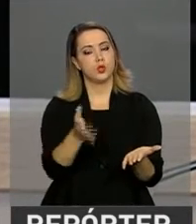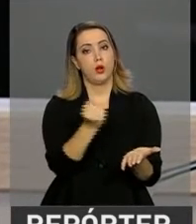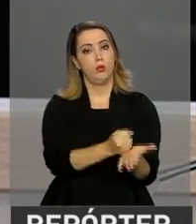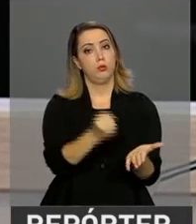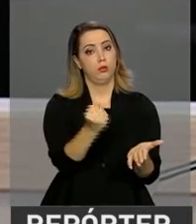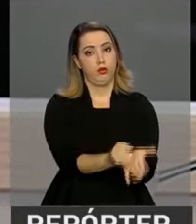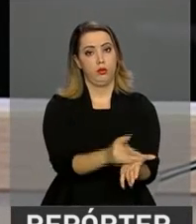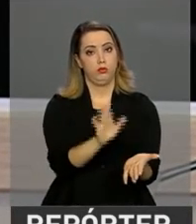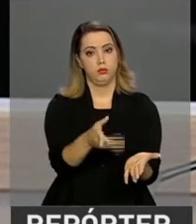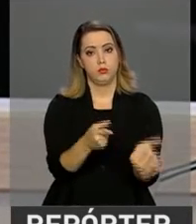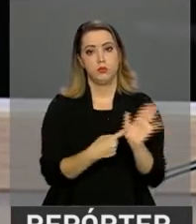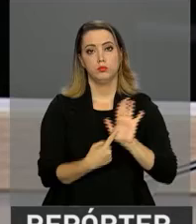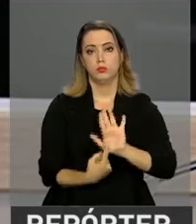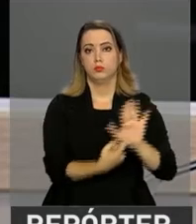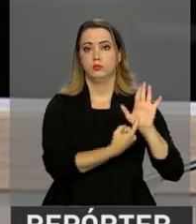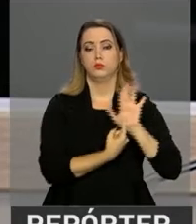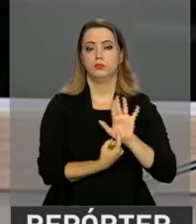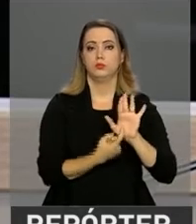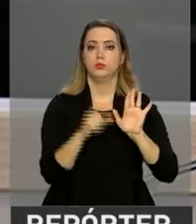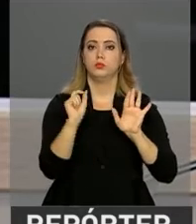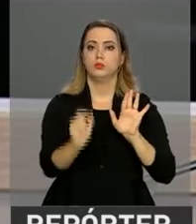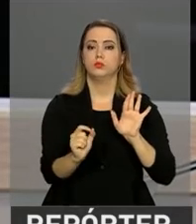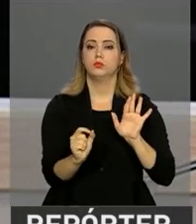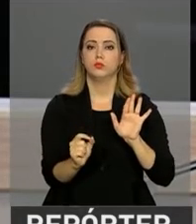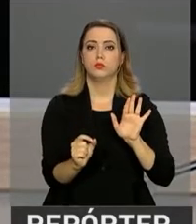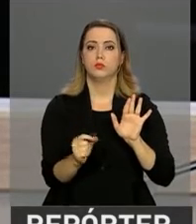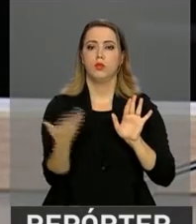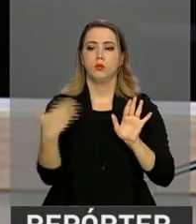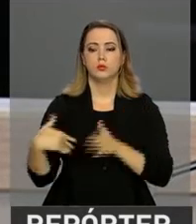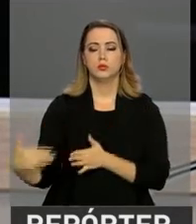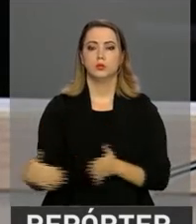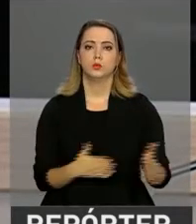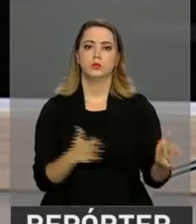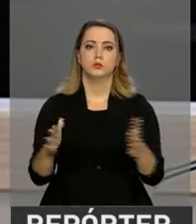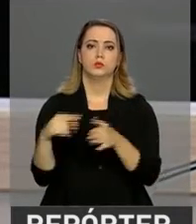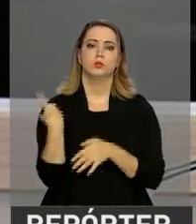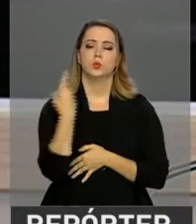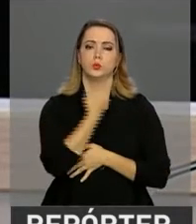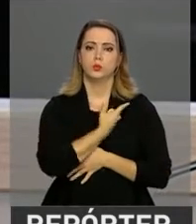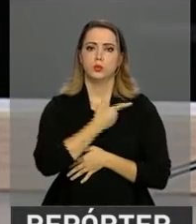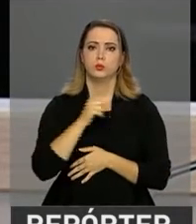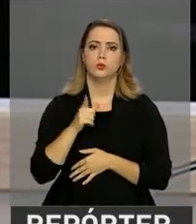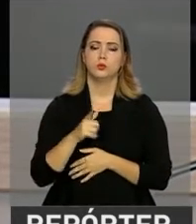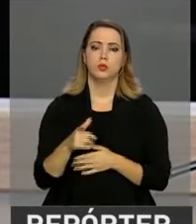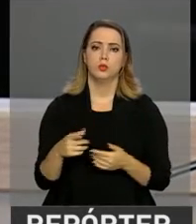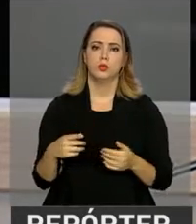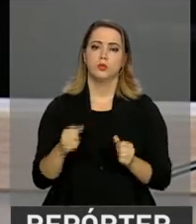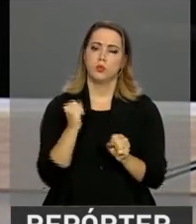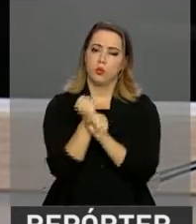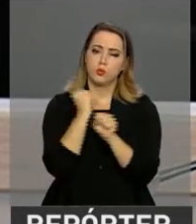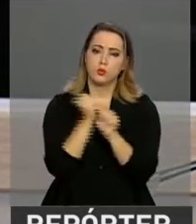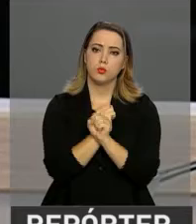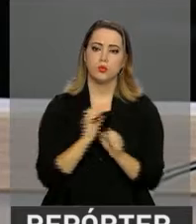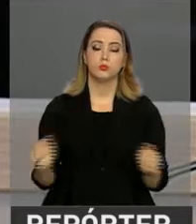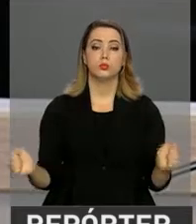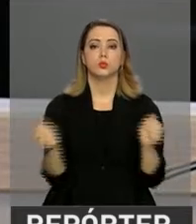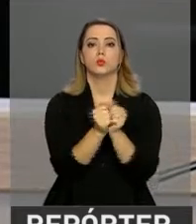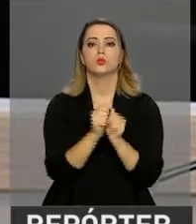é uma demonstração de que este caminho que estamos construindo é um caminho